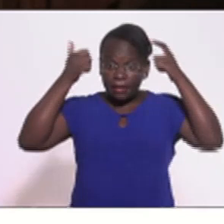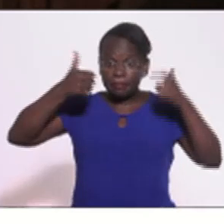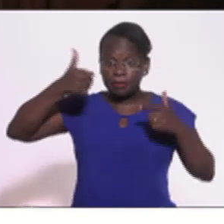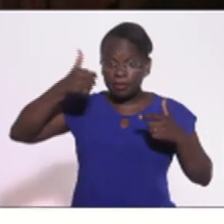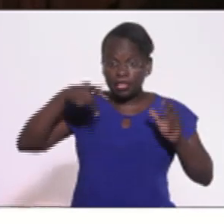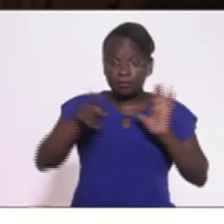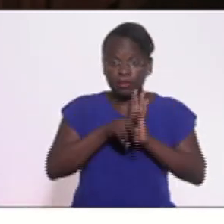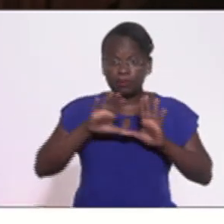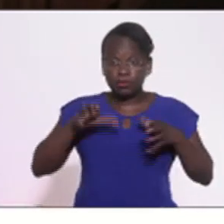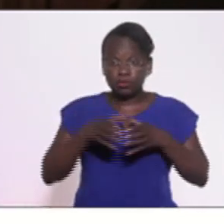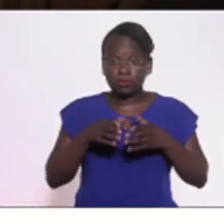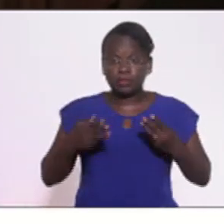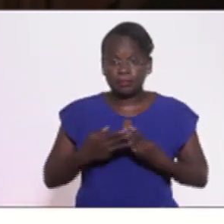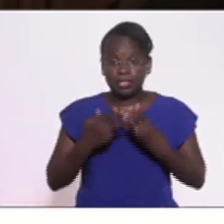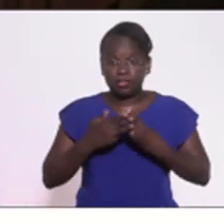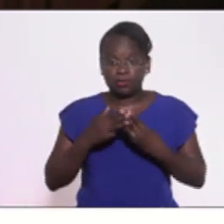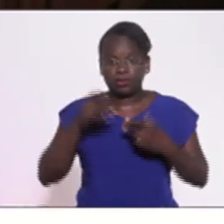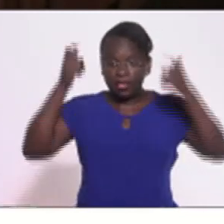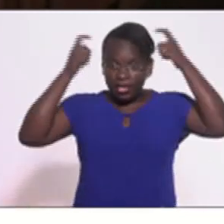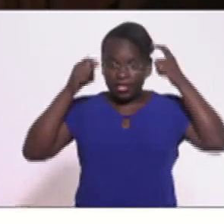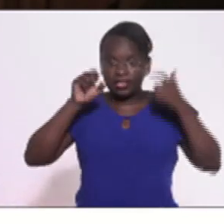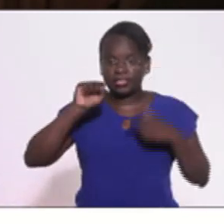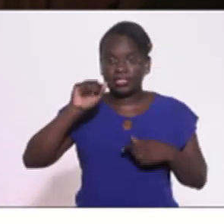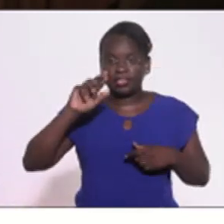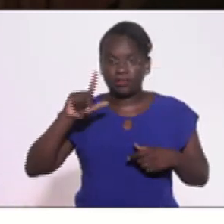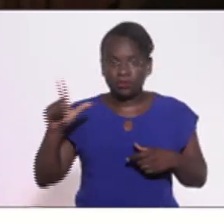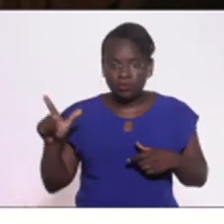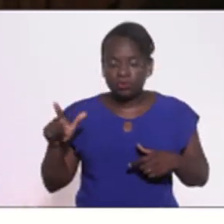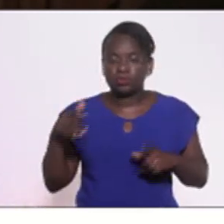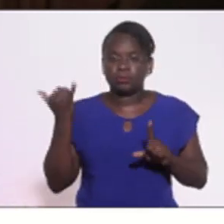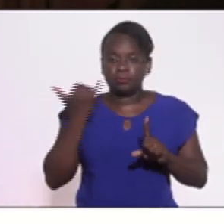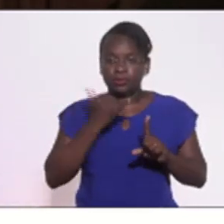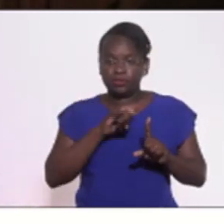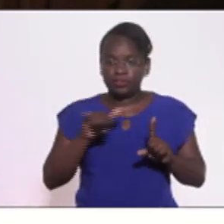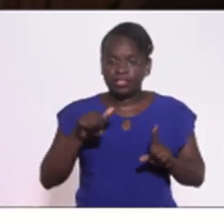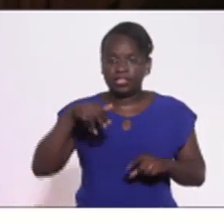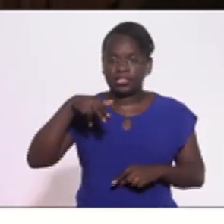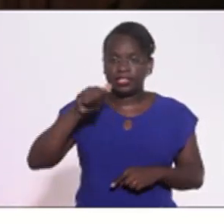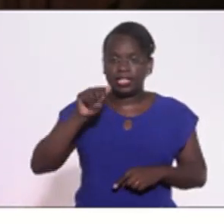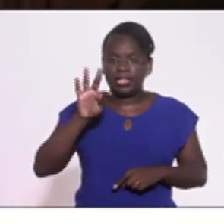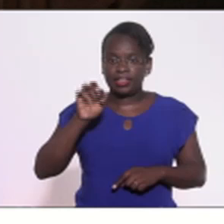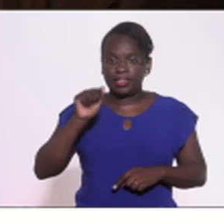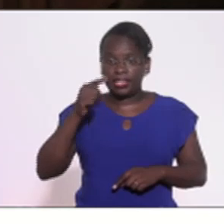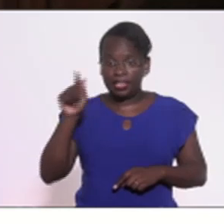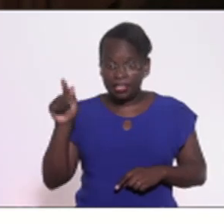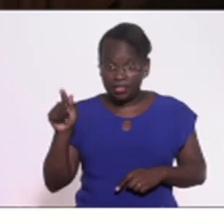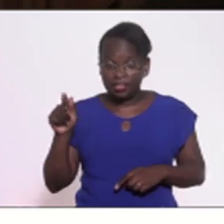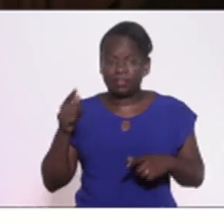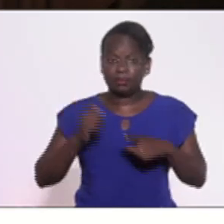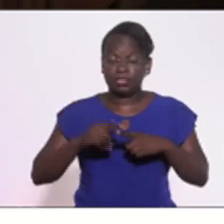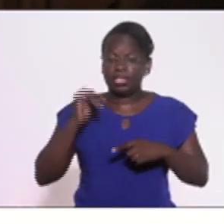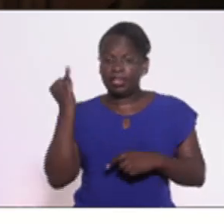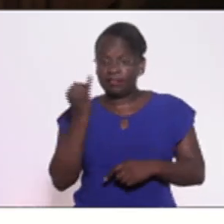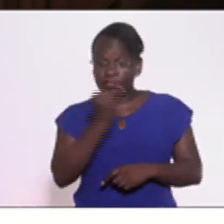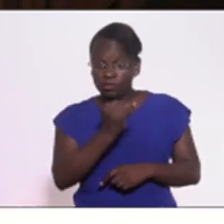do povo hebreu, o rei Saul, sobre o profeta Natã, que disse a